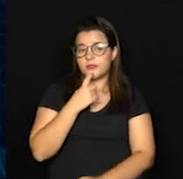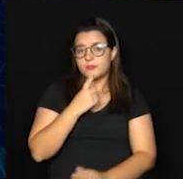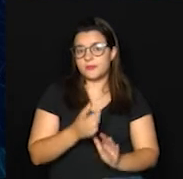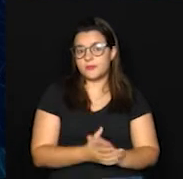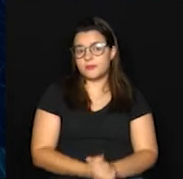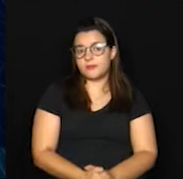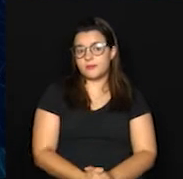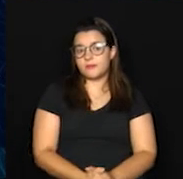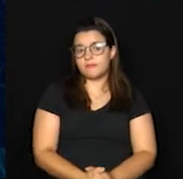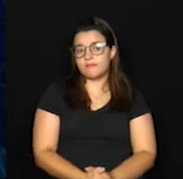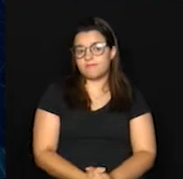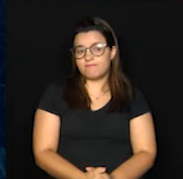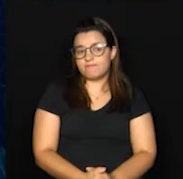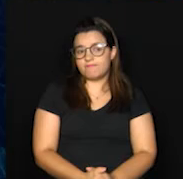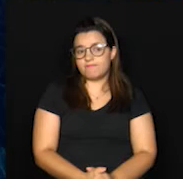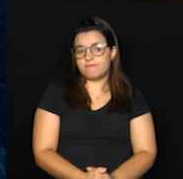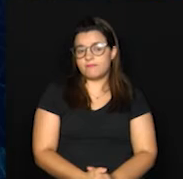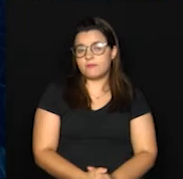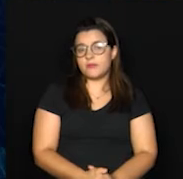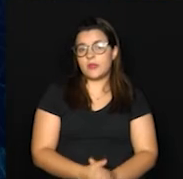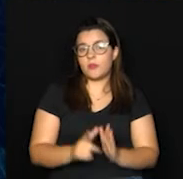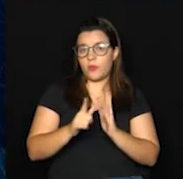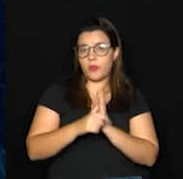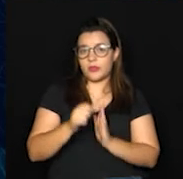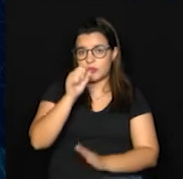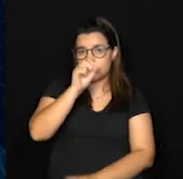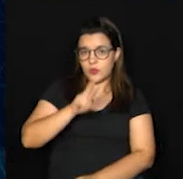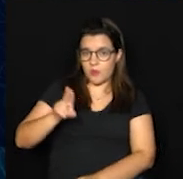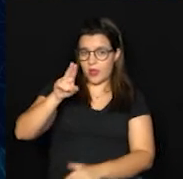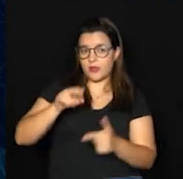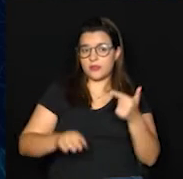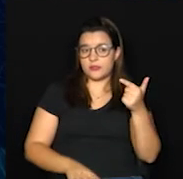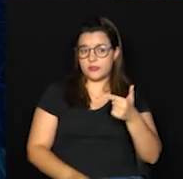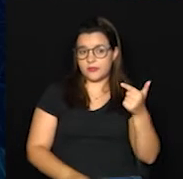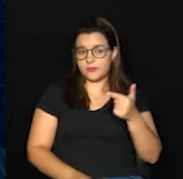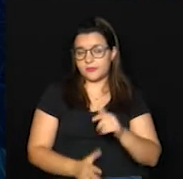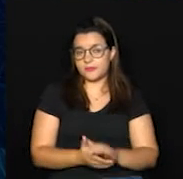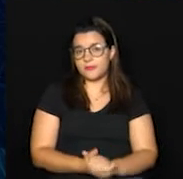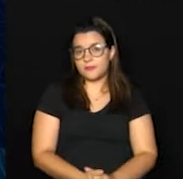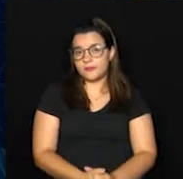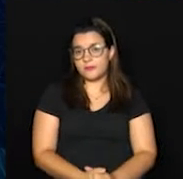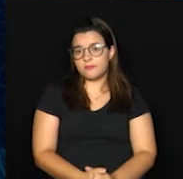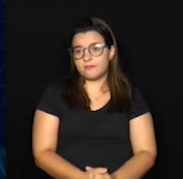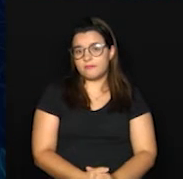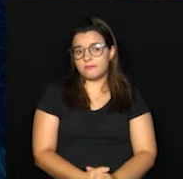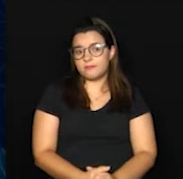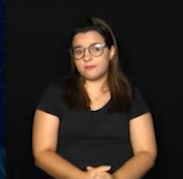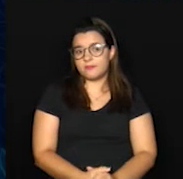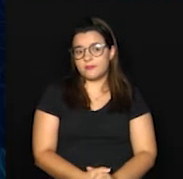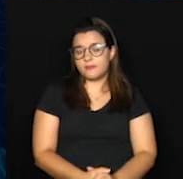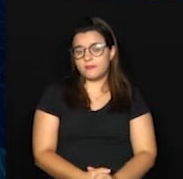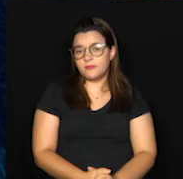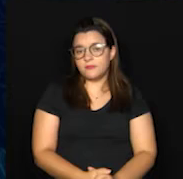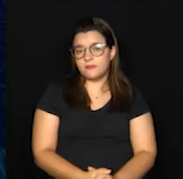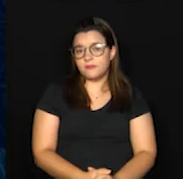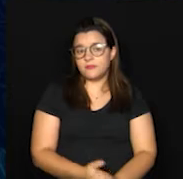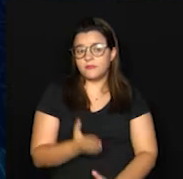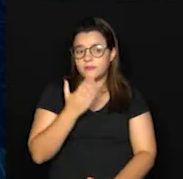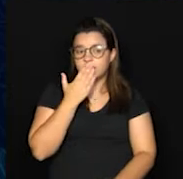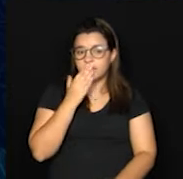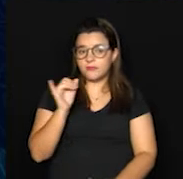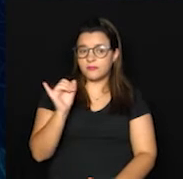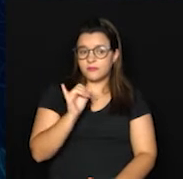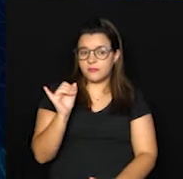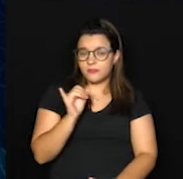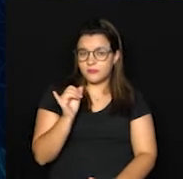Campinas, que segue aí com Sumaré como a segundo maior número de óbitos na RMC, 247,